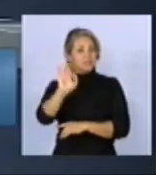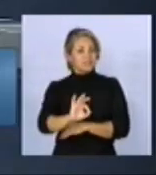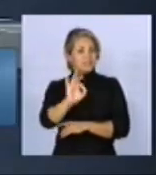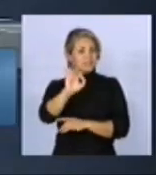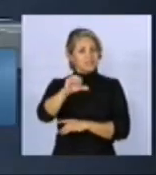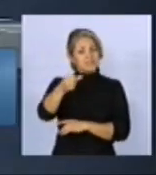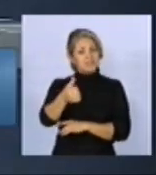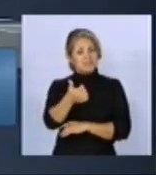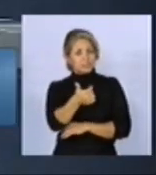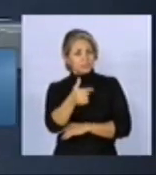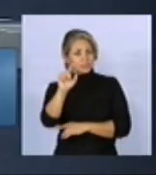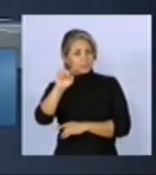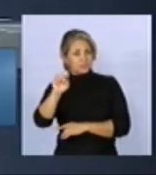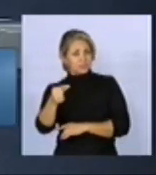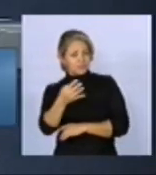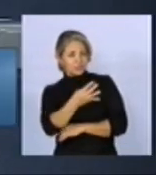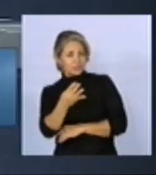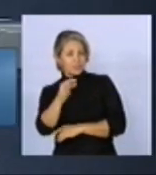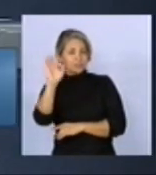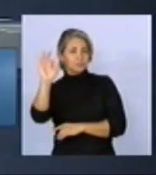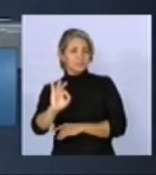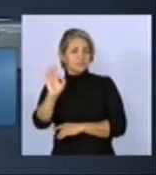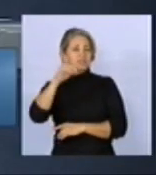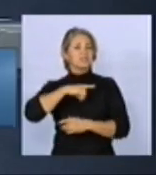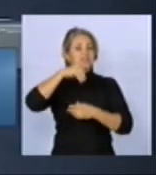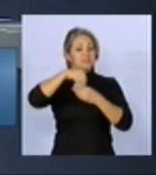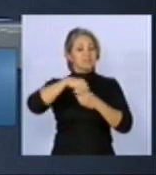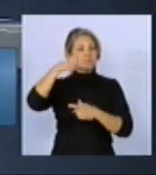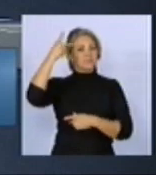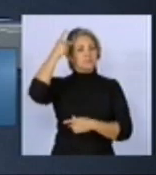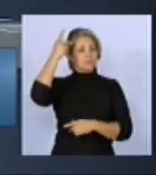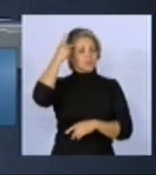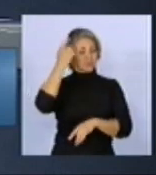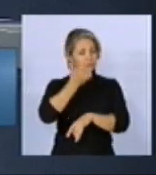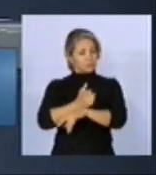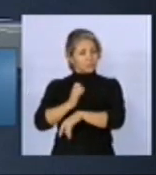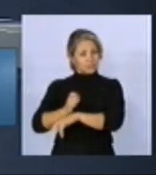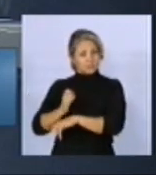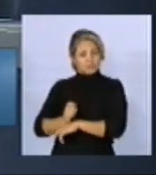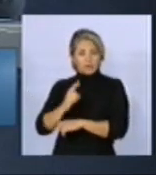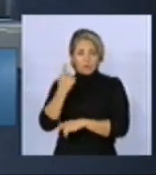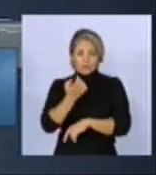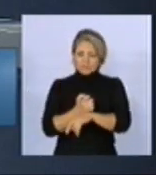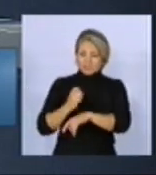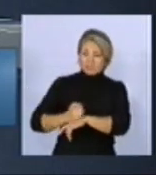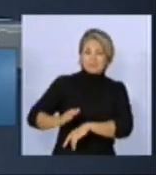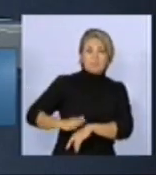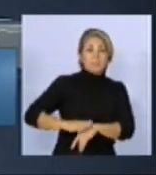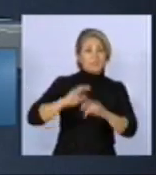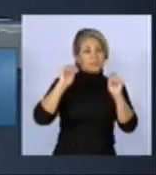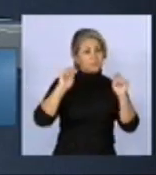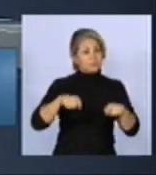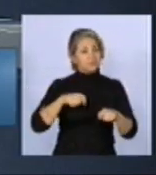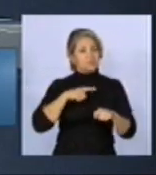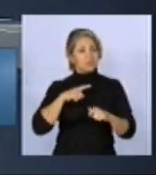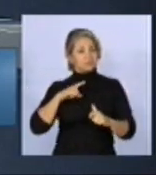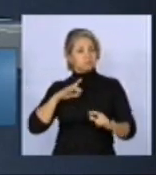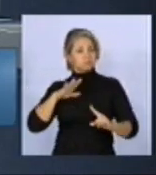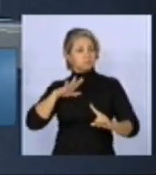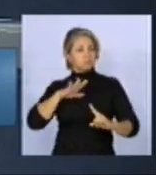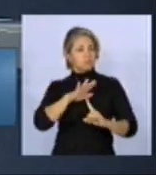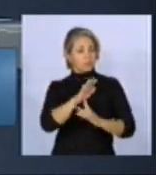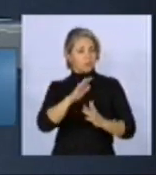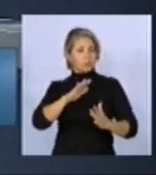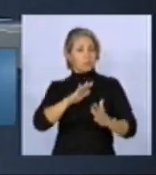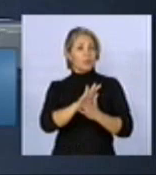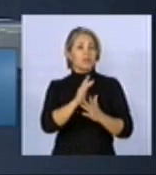por tá então no Estado de São Paulo então o Estado de São Paulo seria um dos estados que mais poderia ser impactado né com a